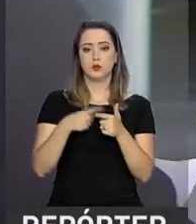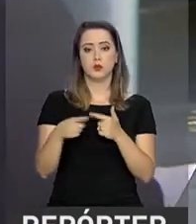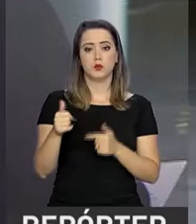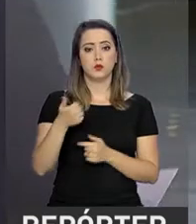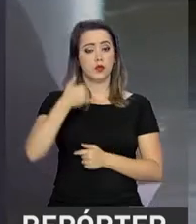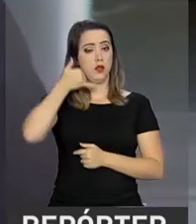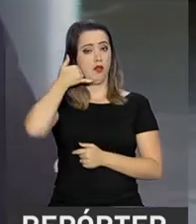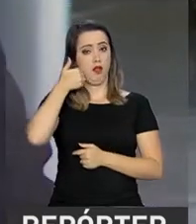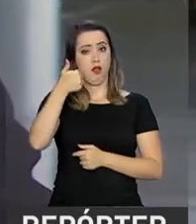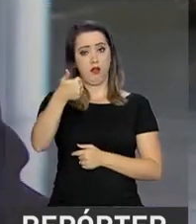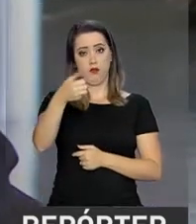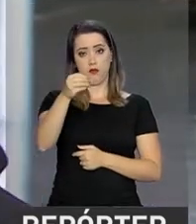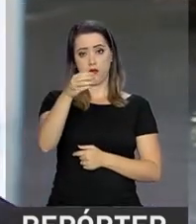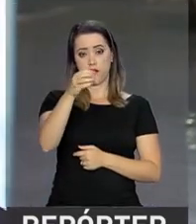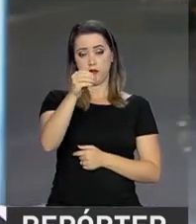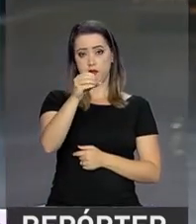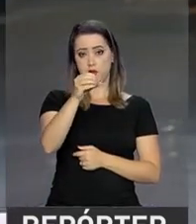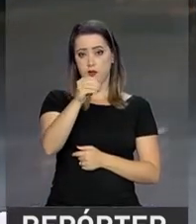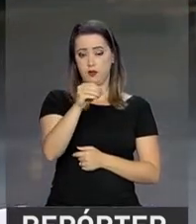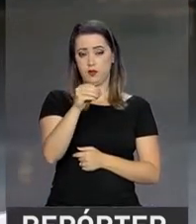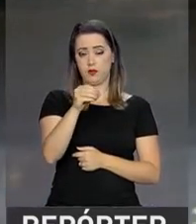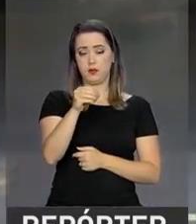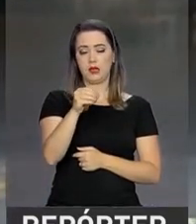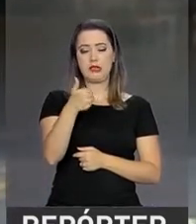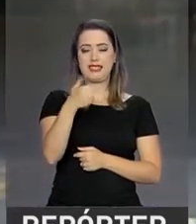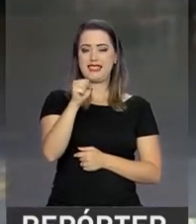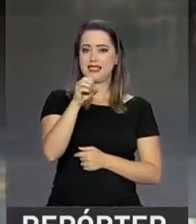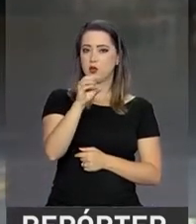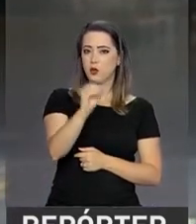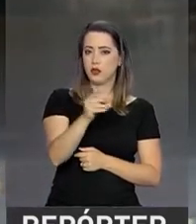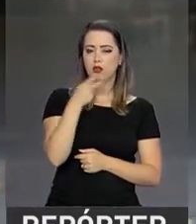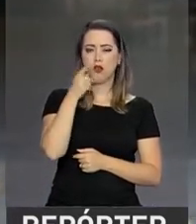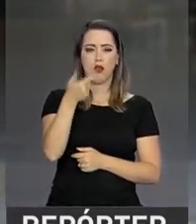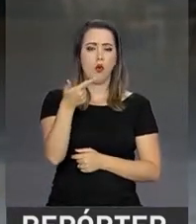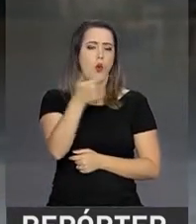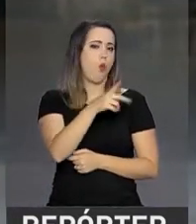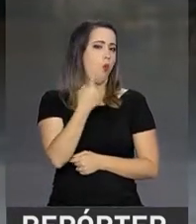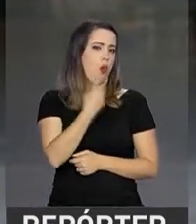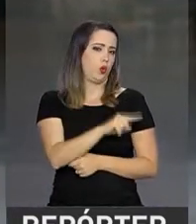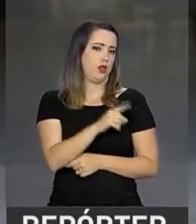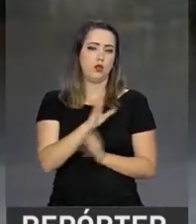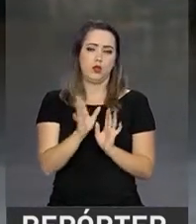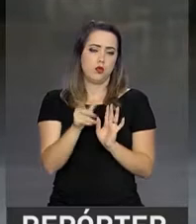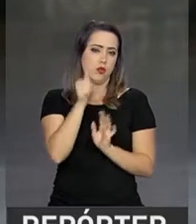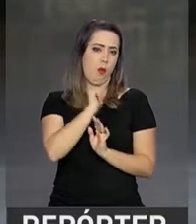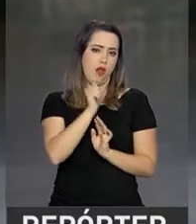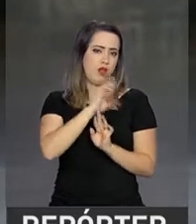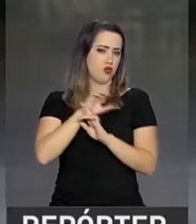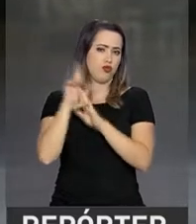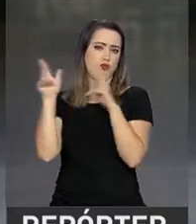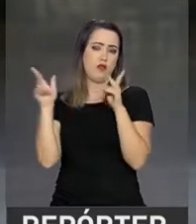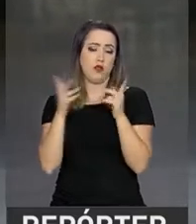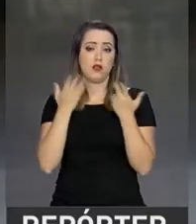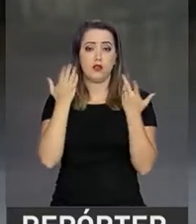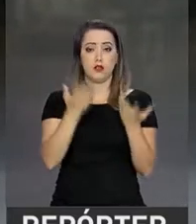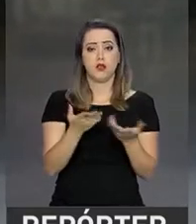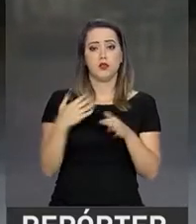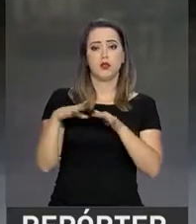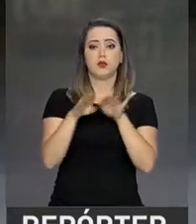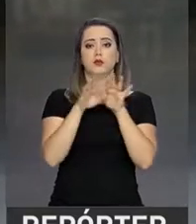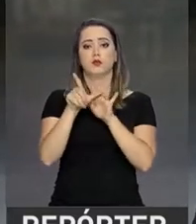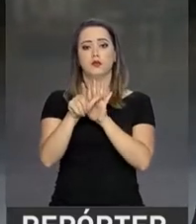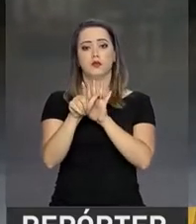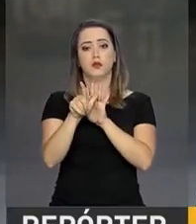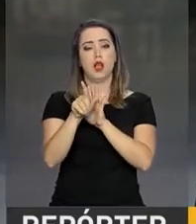para o 180 e, na realidade, queriam fazer uma denúncia de violação de direito humano, por exemplo, igualdade racial, a comunidade